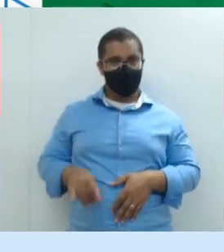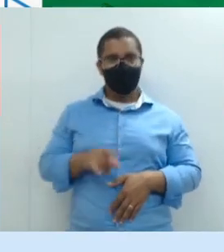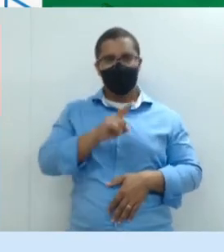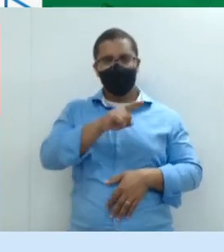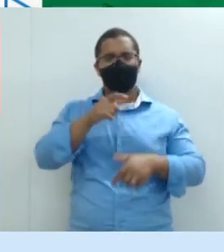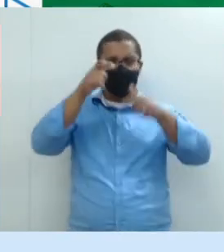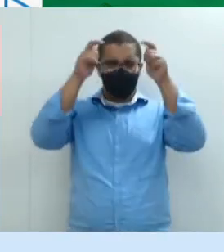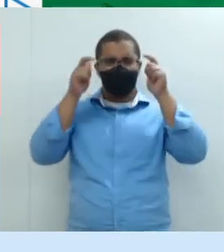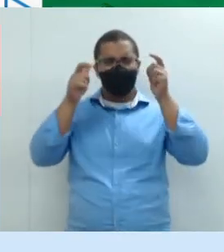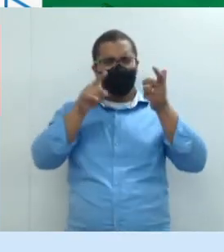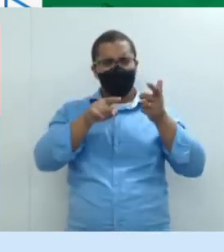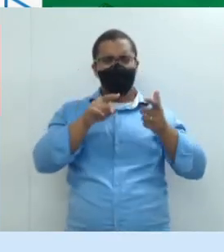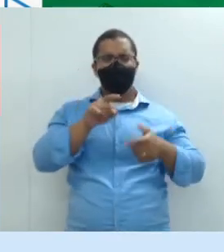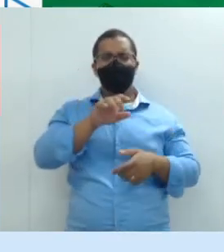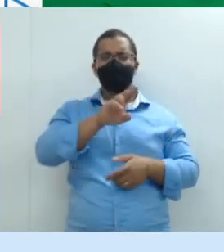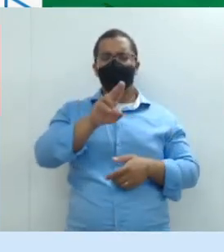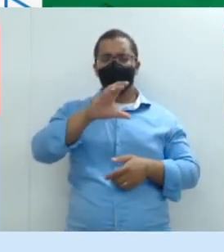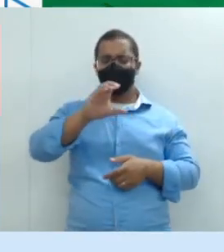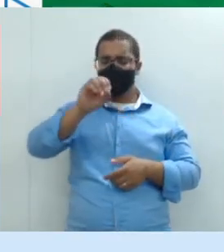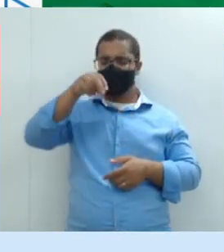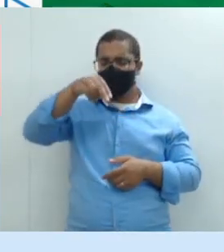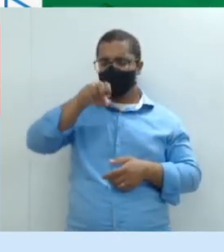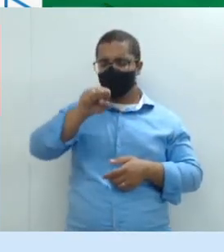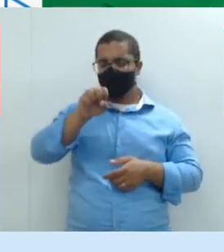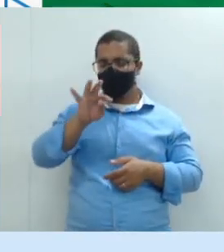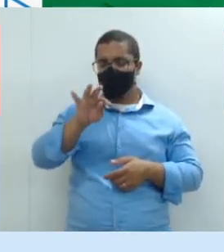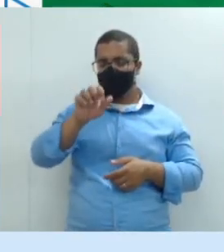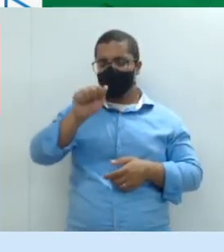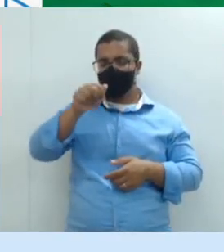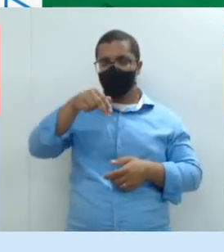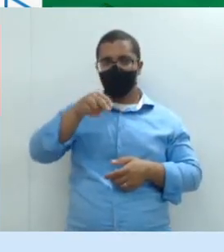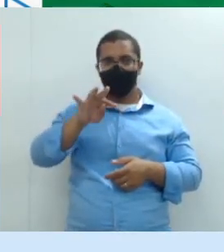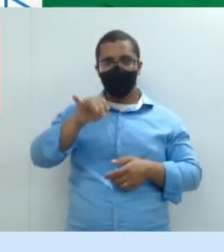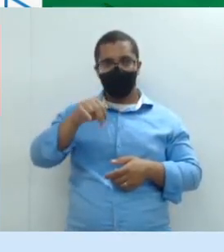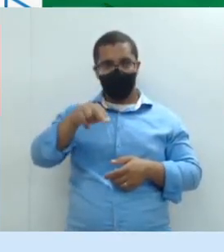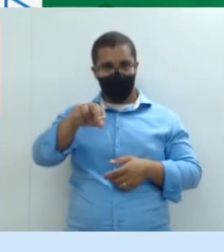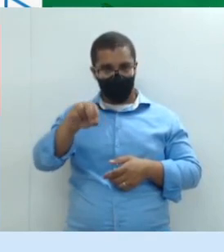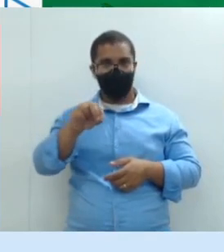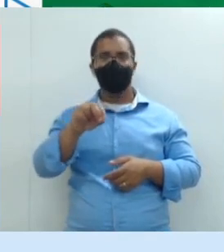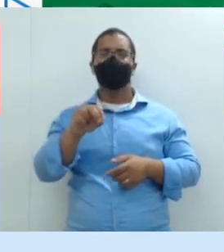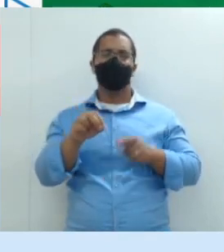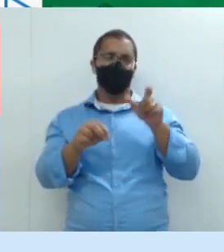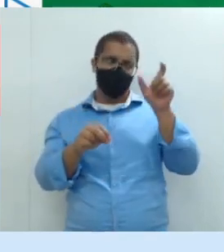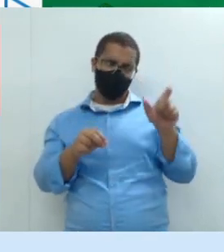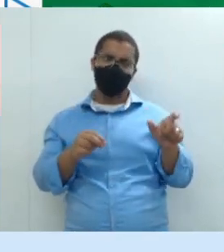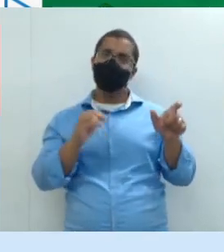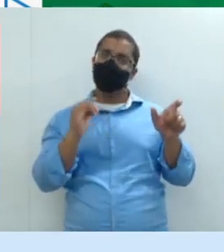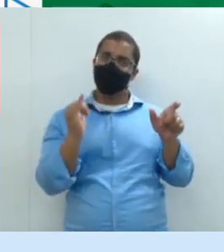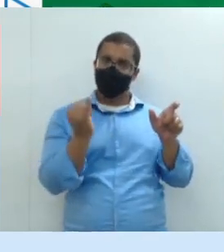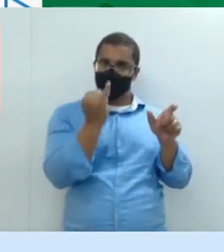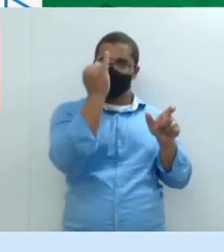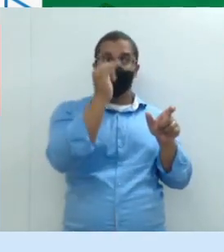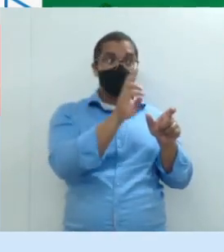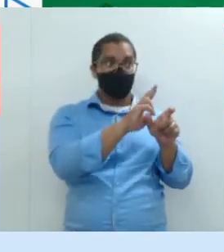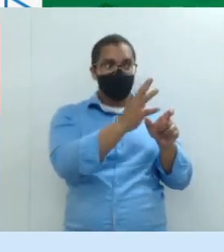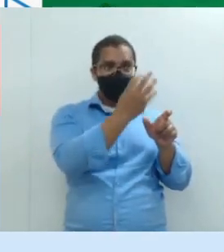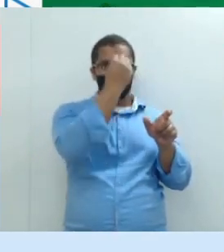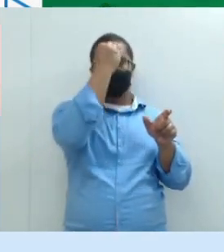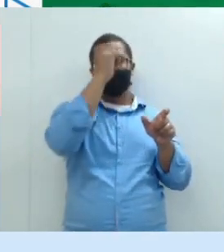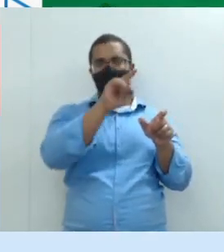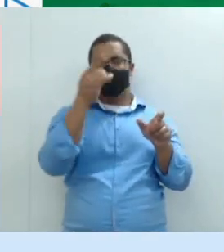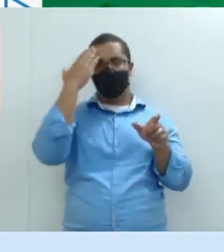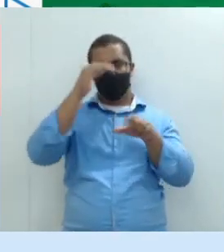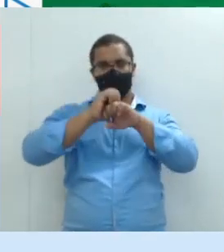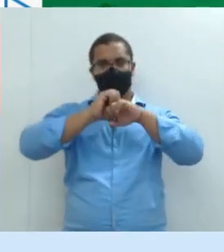Império Romano, chamado Constantino. Esse nome ele é extremamente importante, né, faz toda a diferença para que você possa